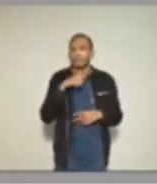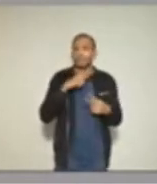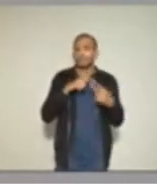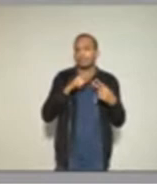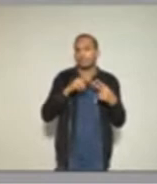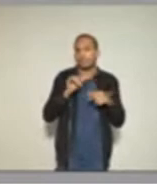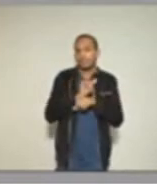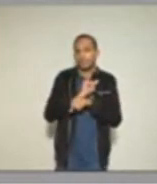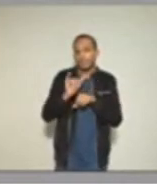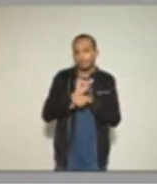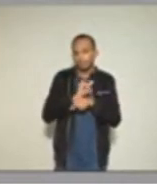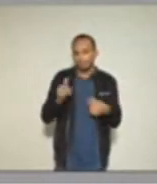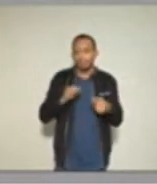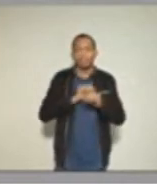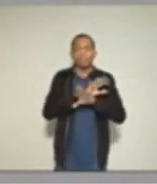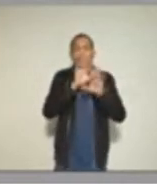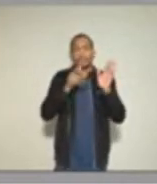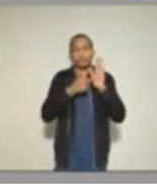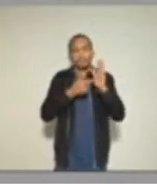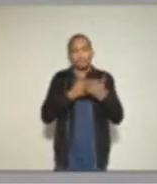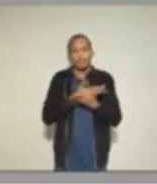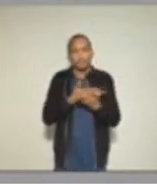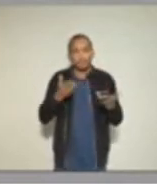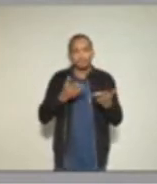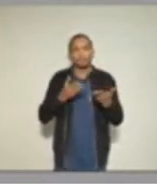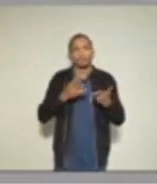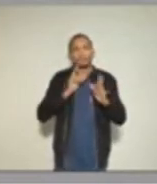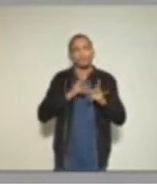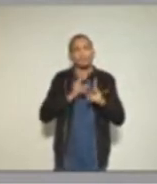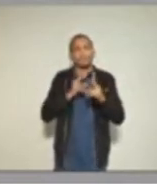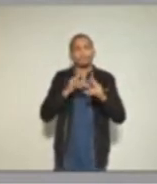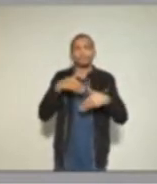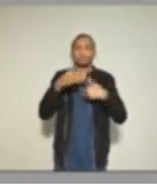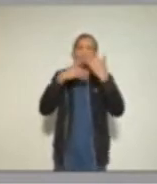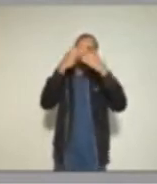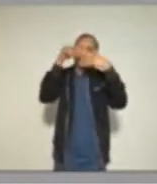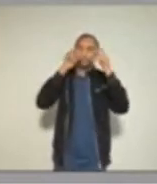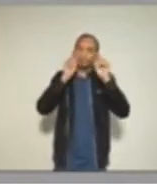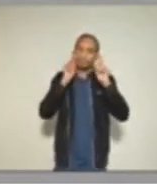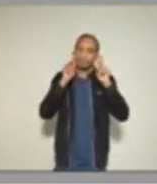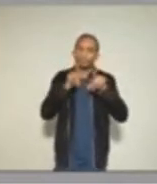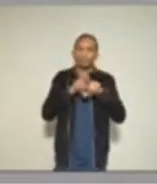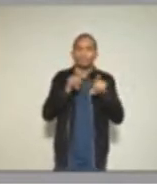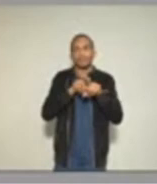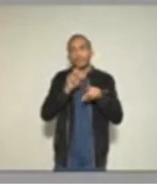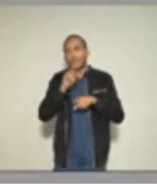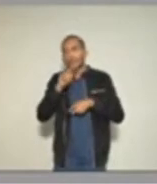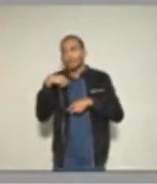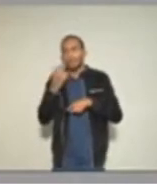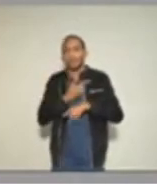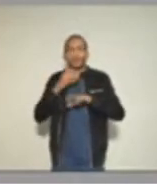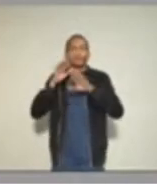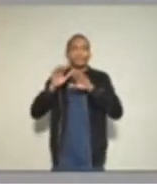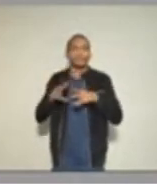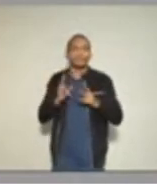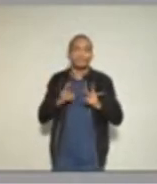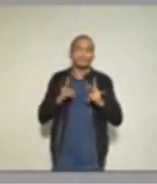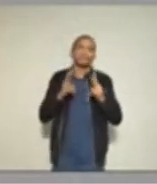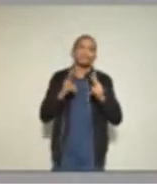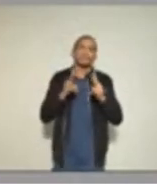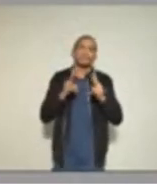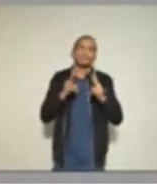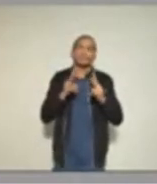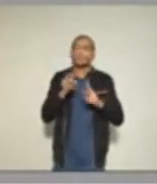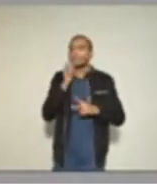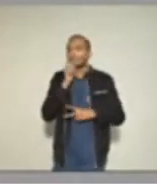caminhos muito claros para poder seguir daqui para frente. Ou a gente permanece como está,